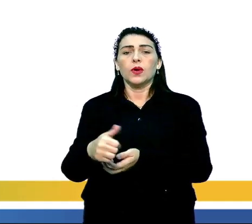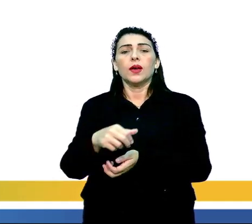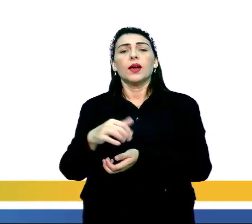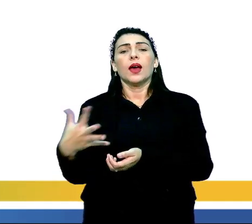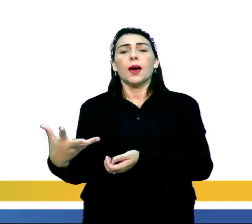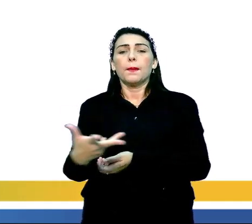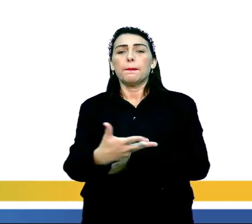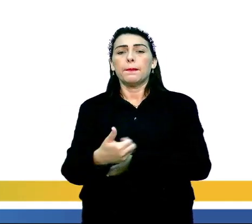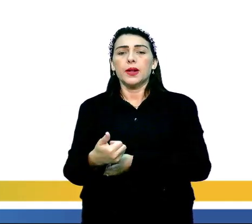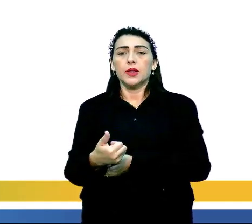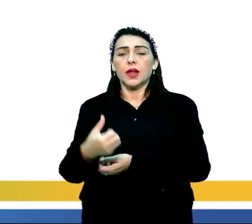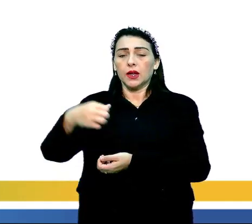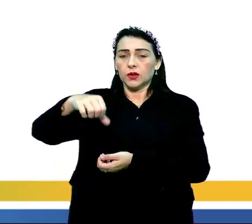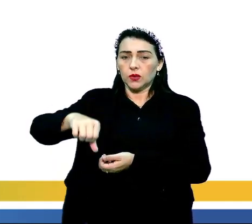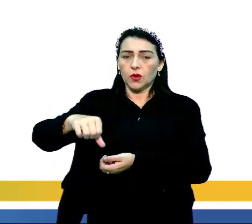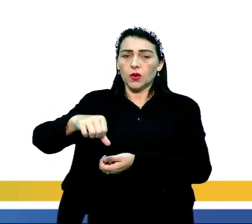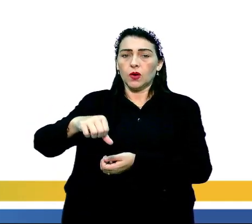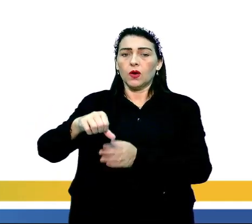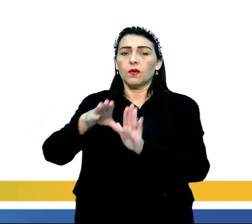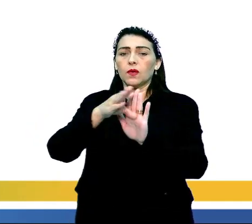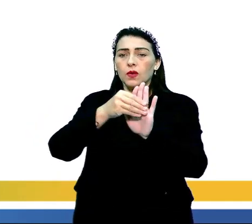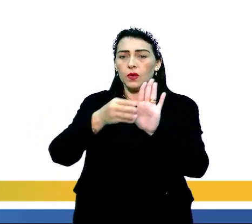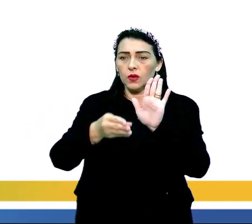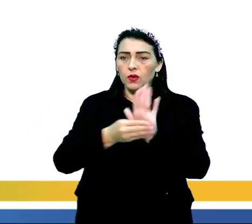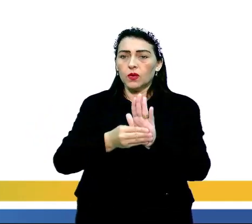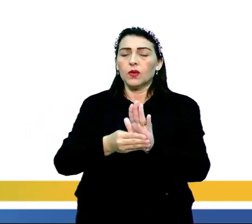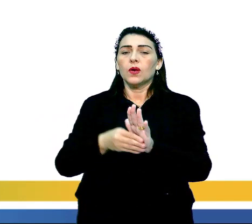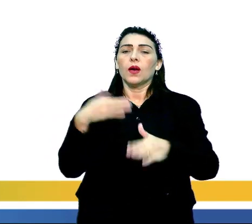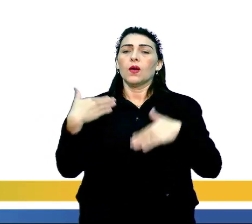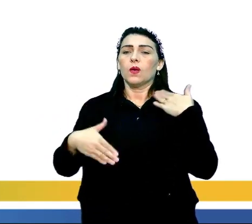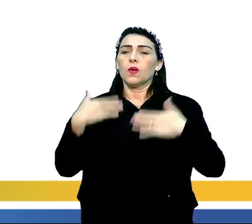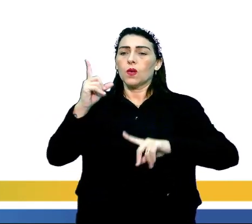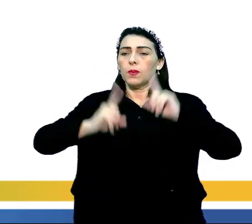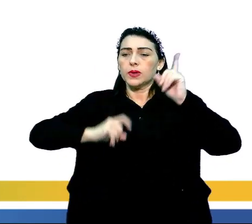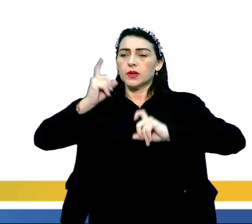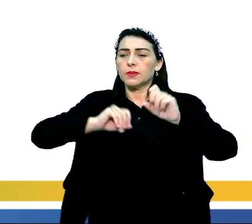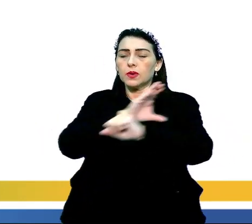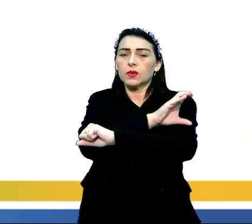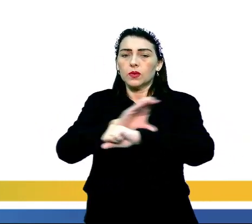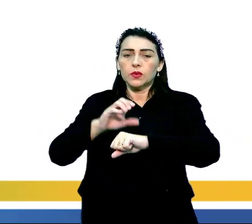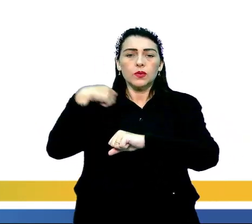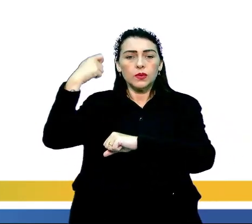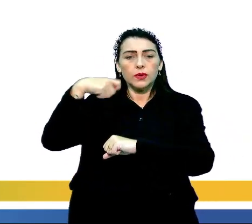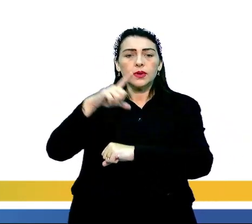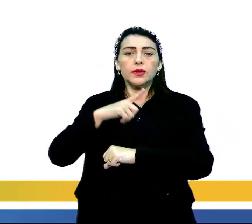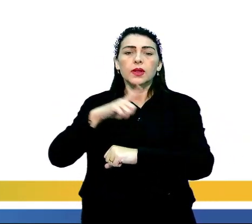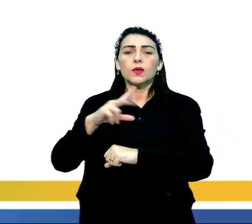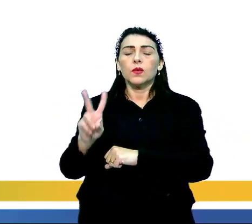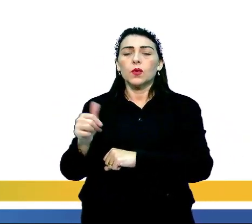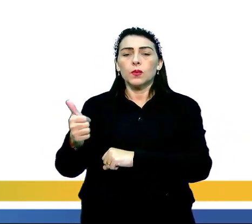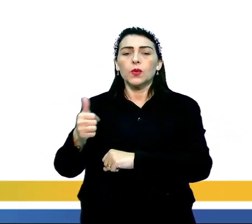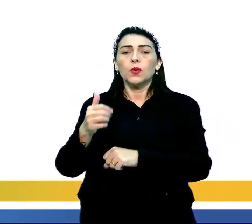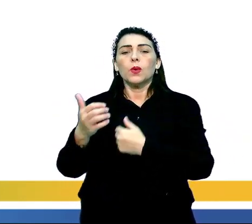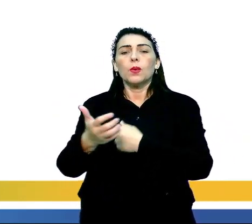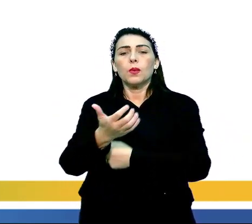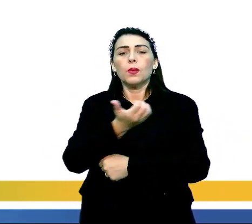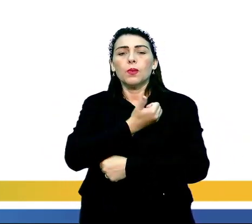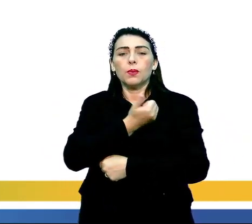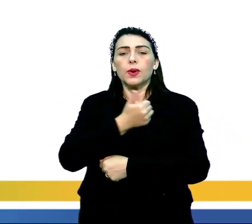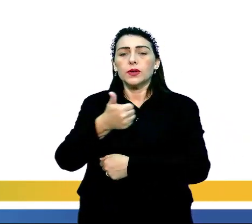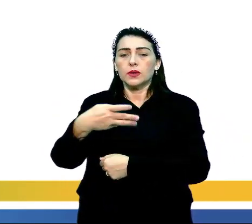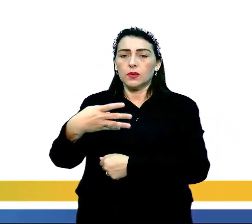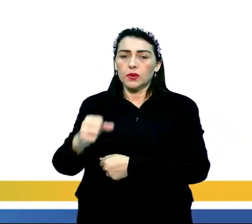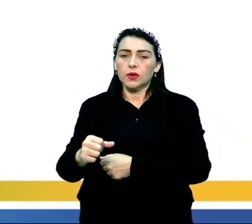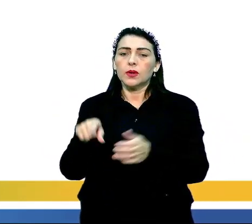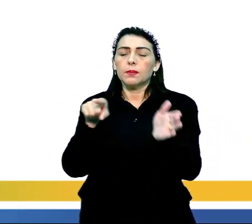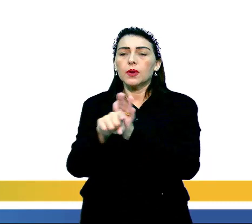a habilidade 9. O conteúdo principal é o corpo, a expressão artística cultural. Temos aí o volume 1, página